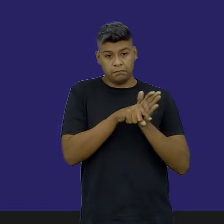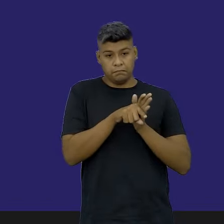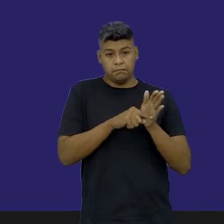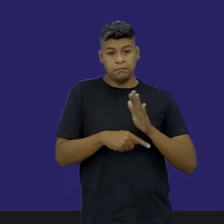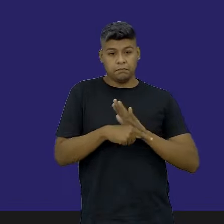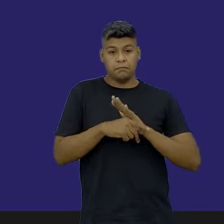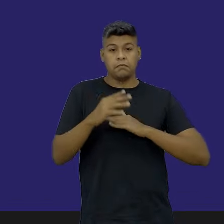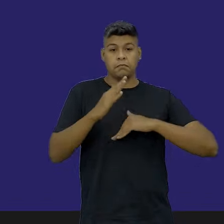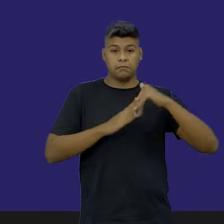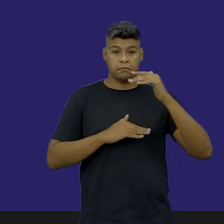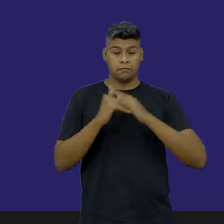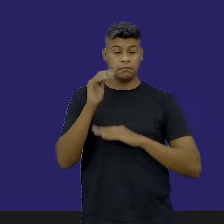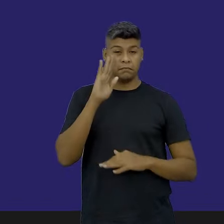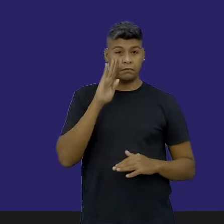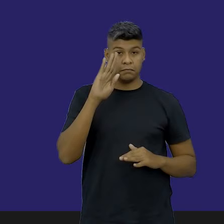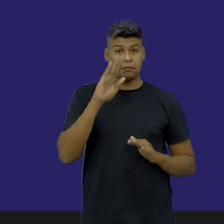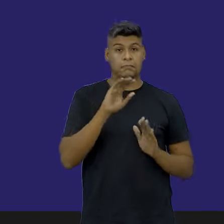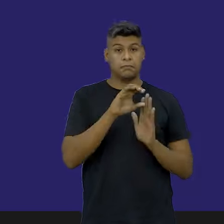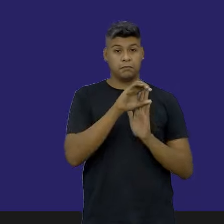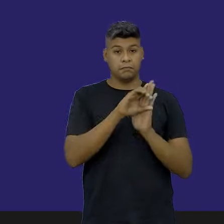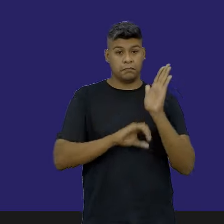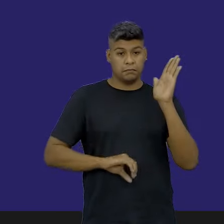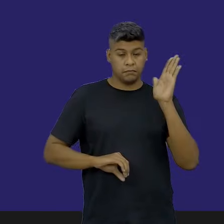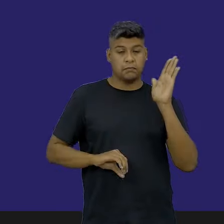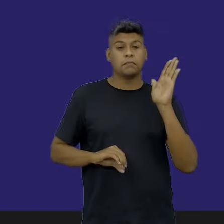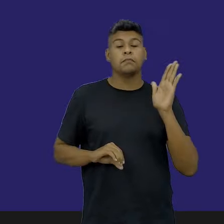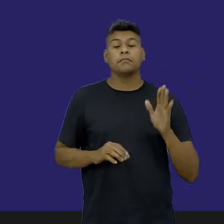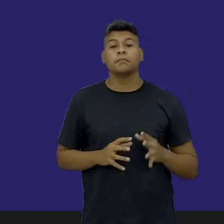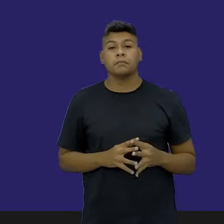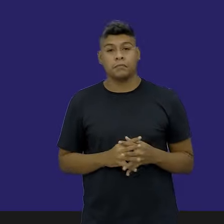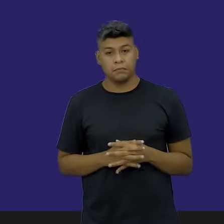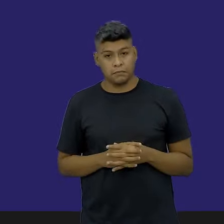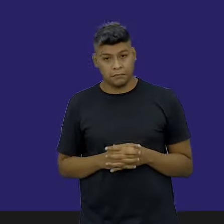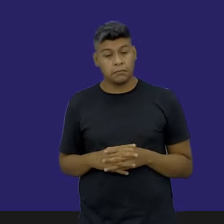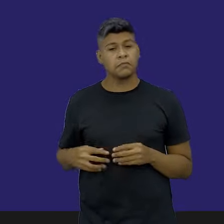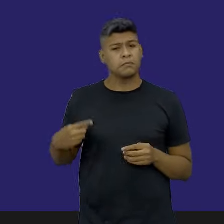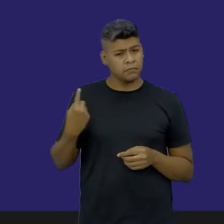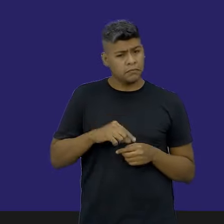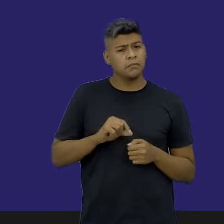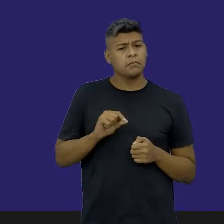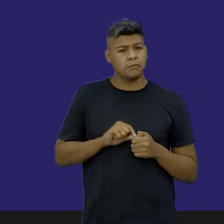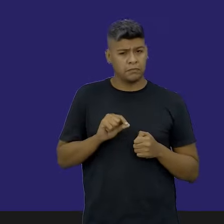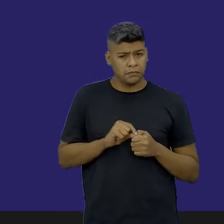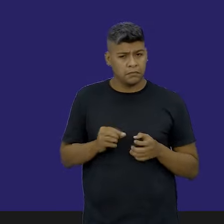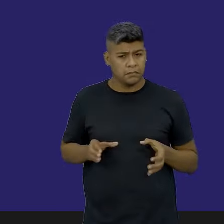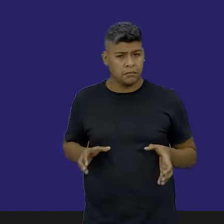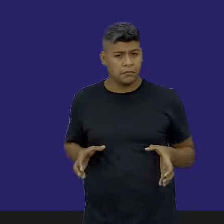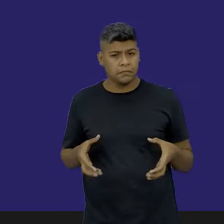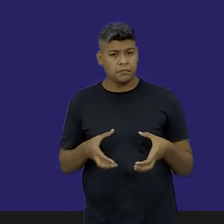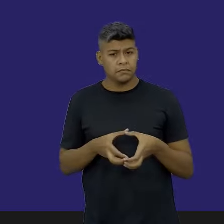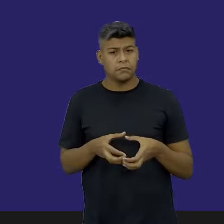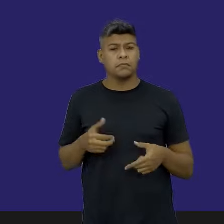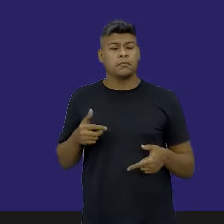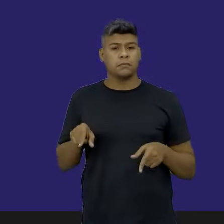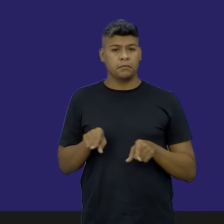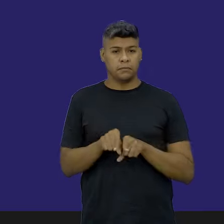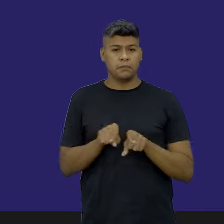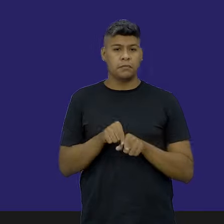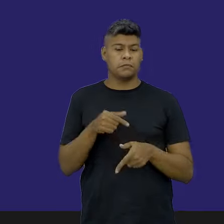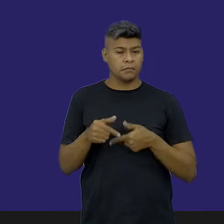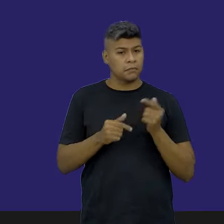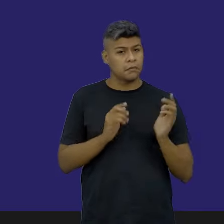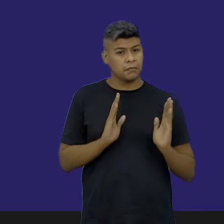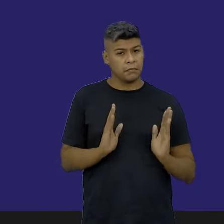de habilidades essenciais e o currículo em ação, lembrando que nós fizemos esse movimento também no trabalho com a